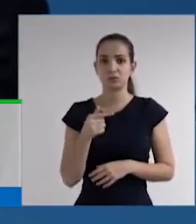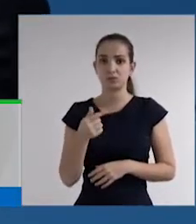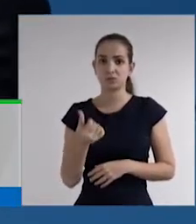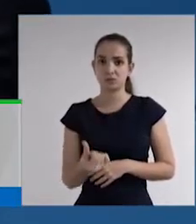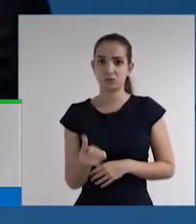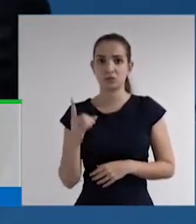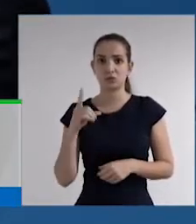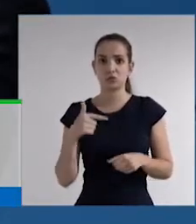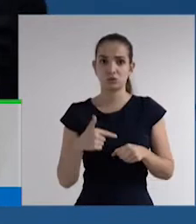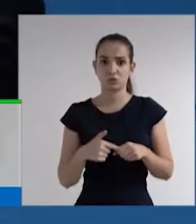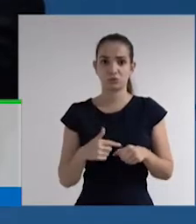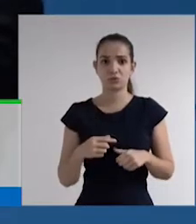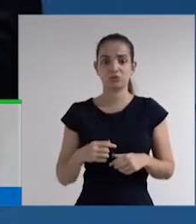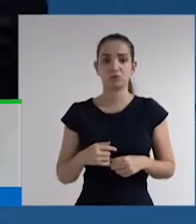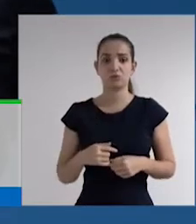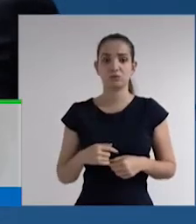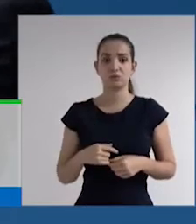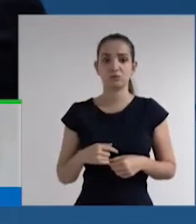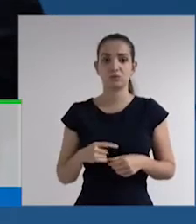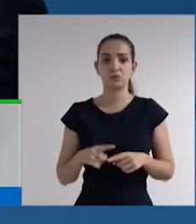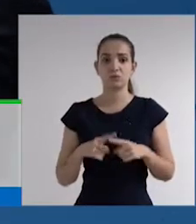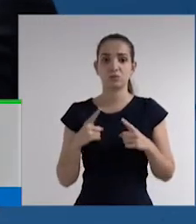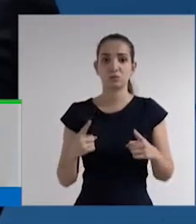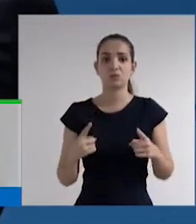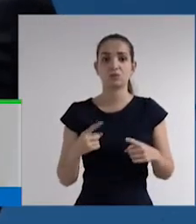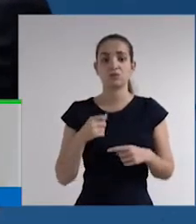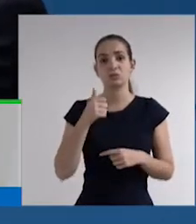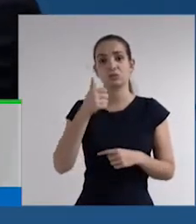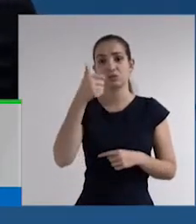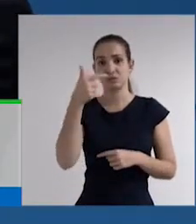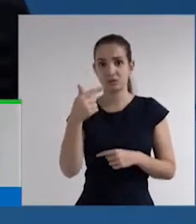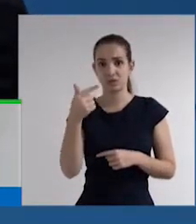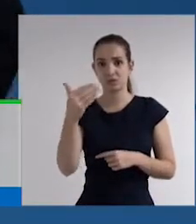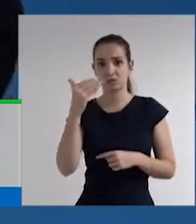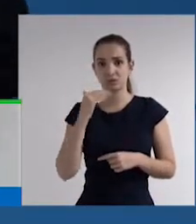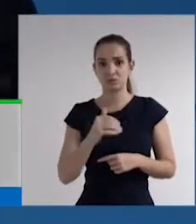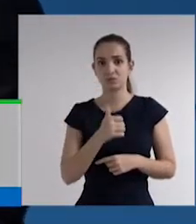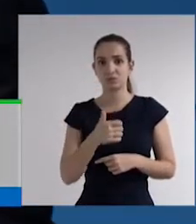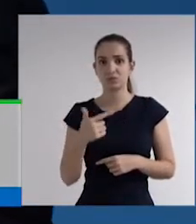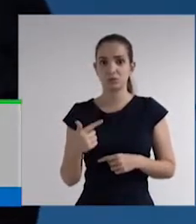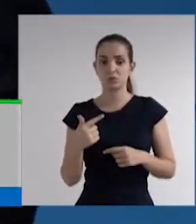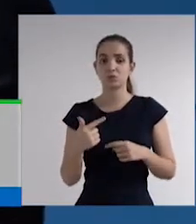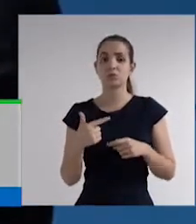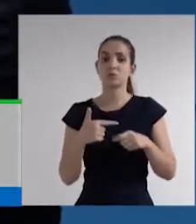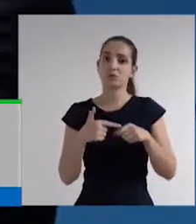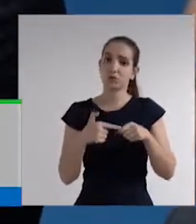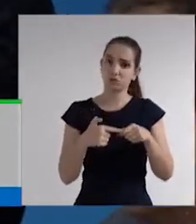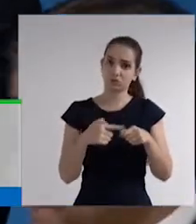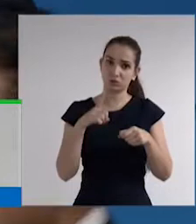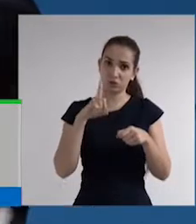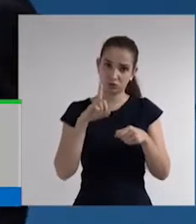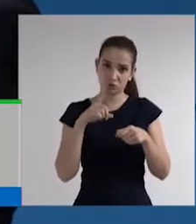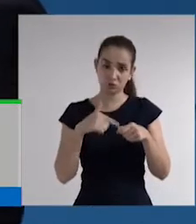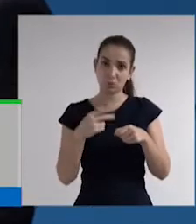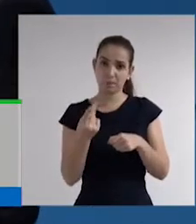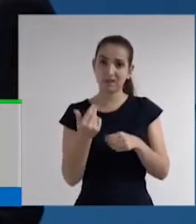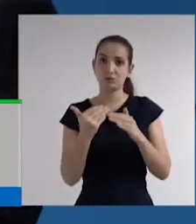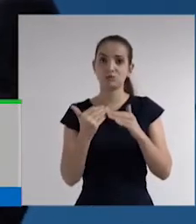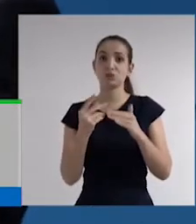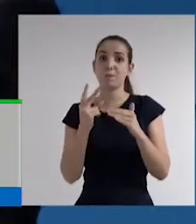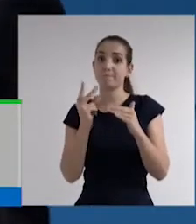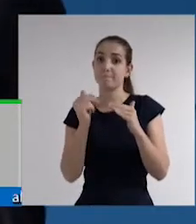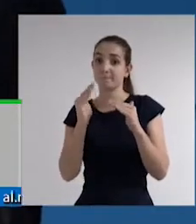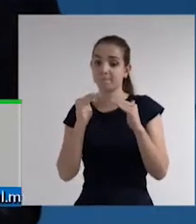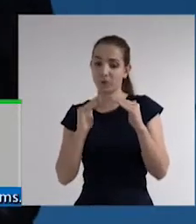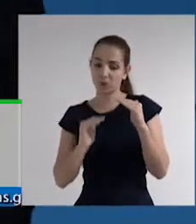mais o 17 para 12, que diminuiria ainda mais, né, mais 16 centavos, quer dizer,